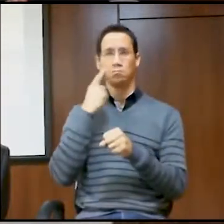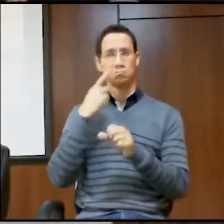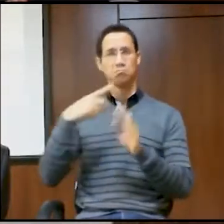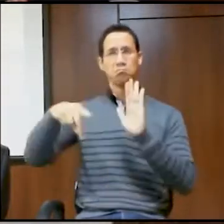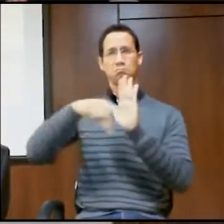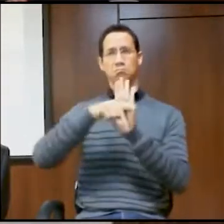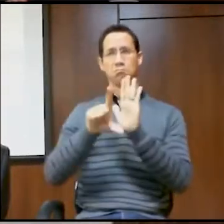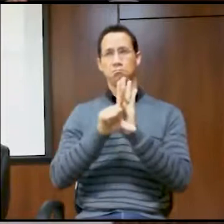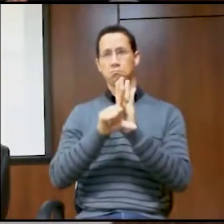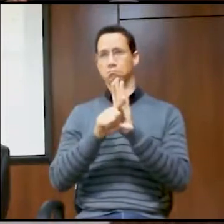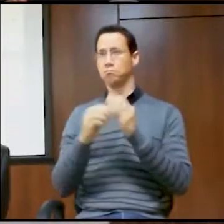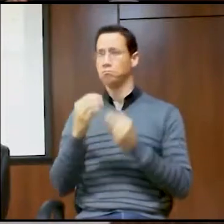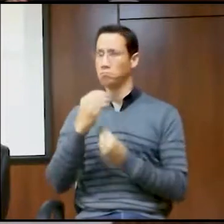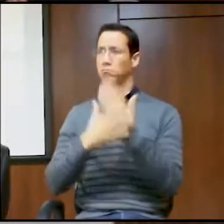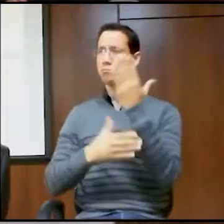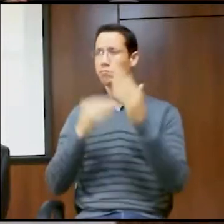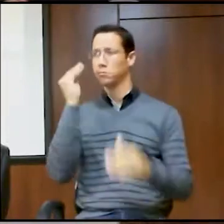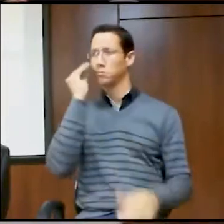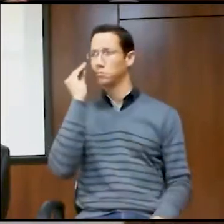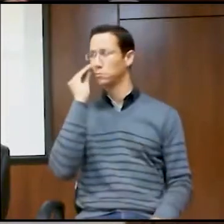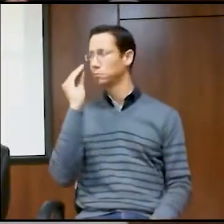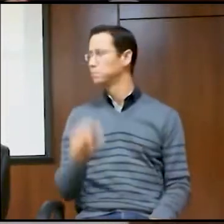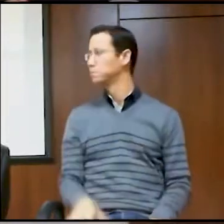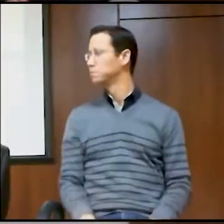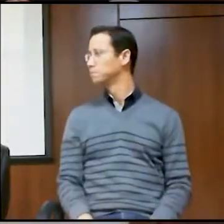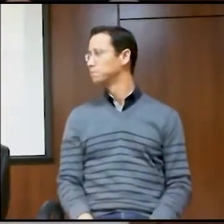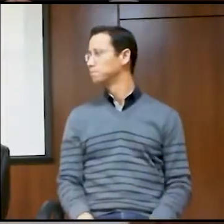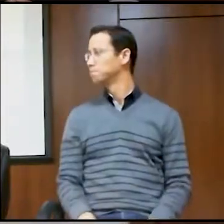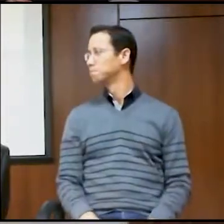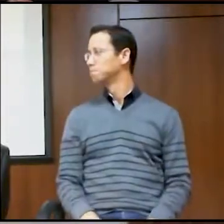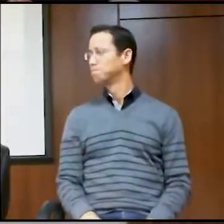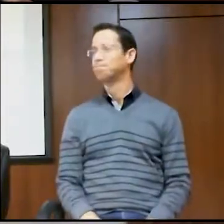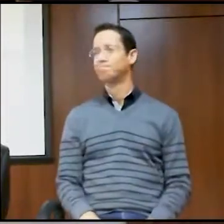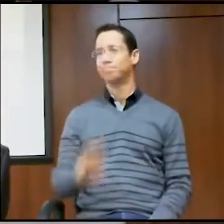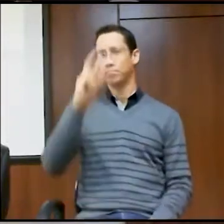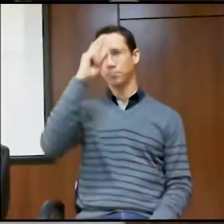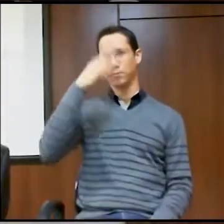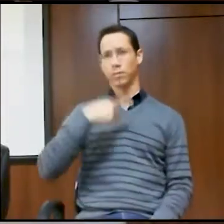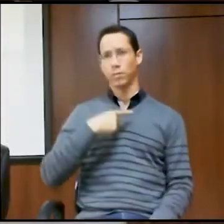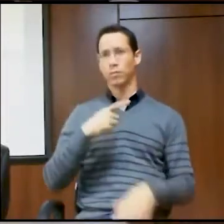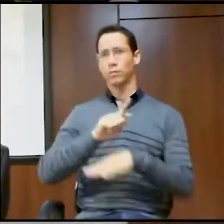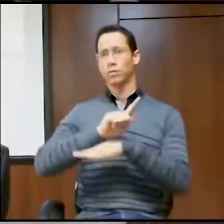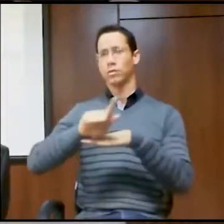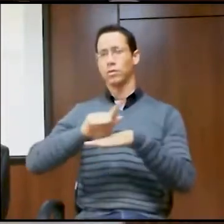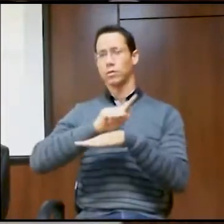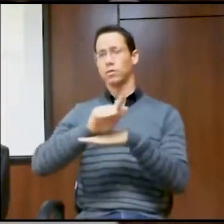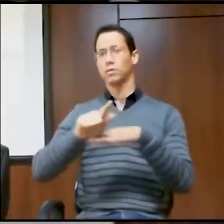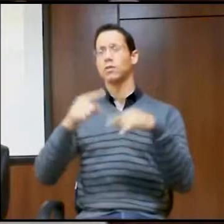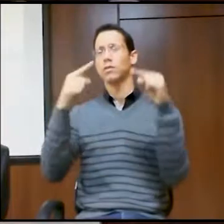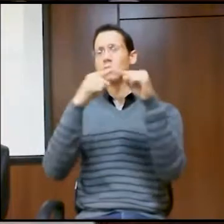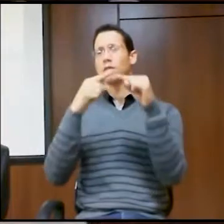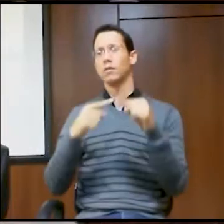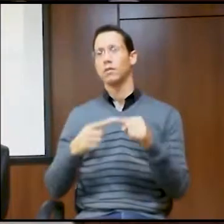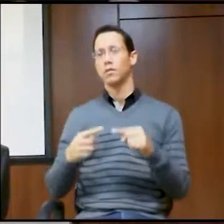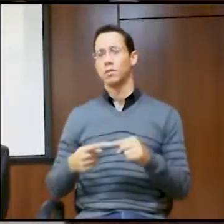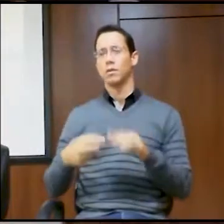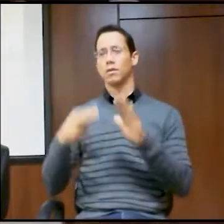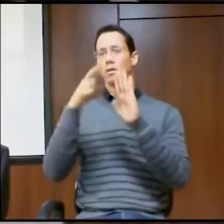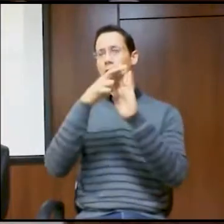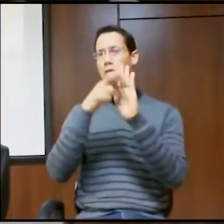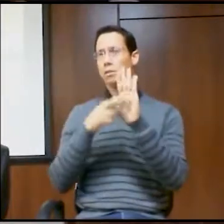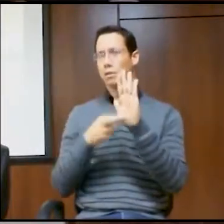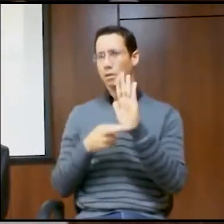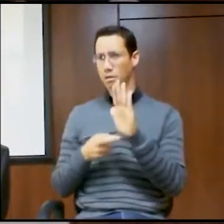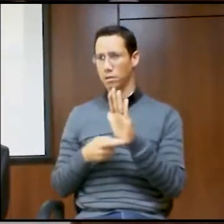nacional, né, um PL nacional da autogestão, né, tratando não só, né, da regulamentação,